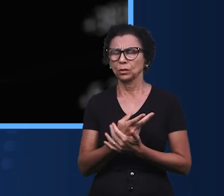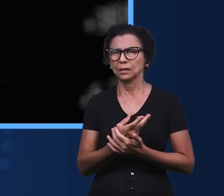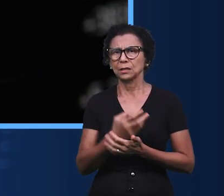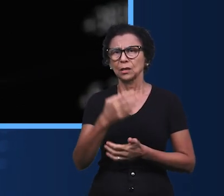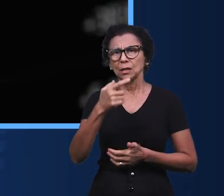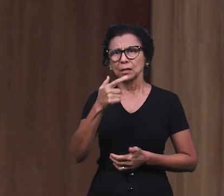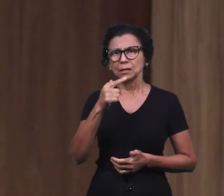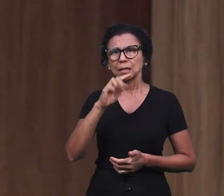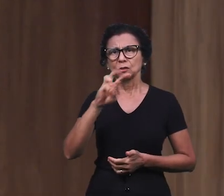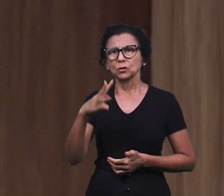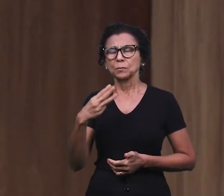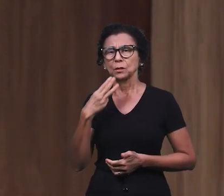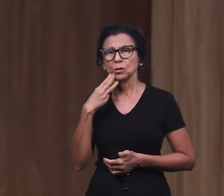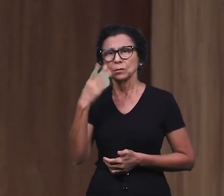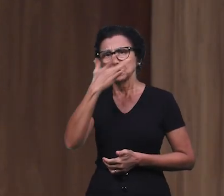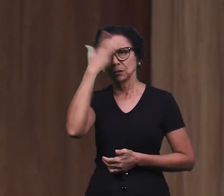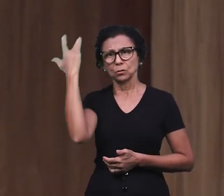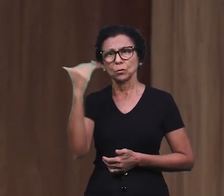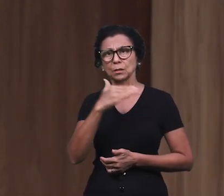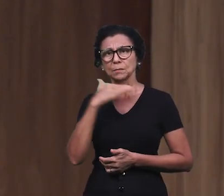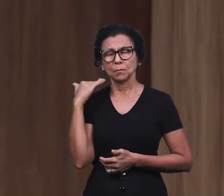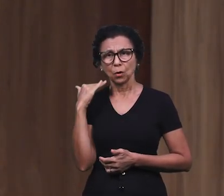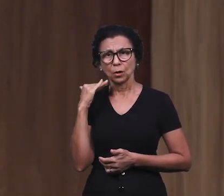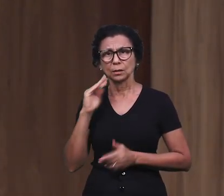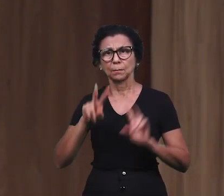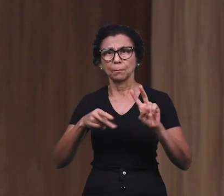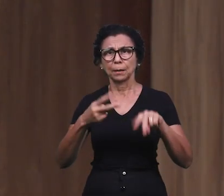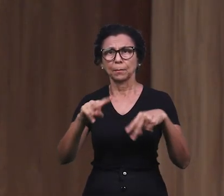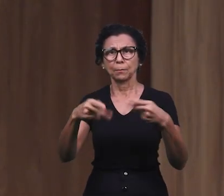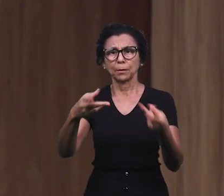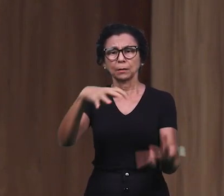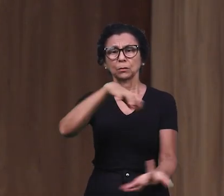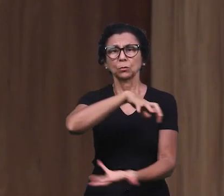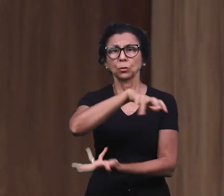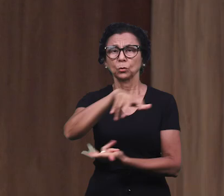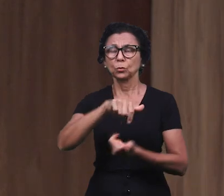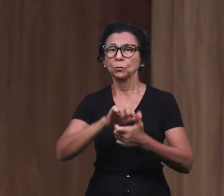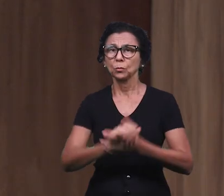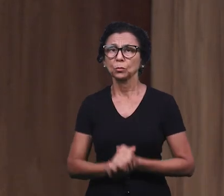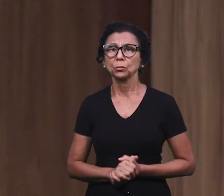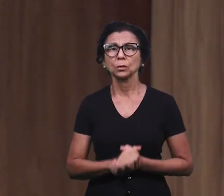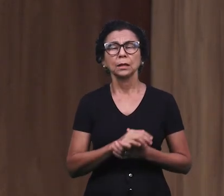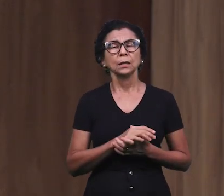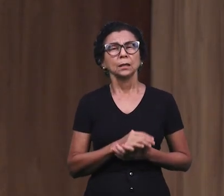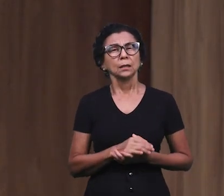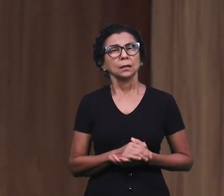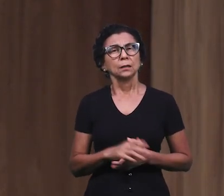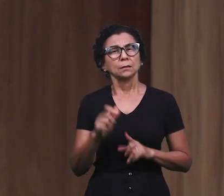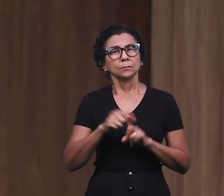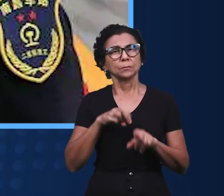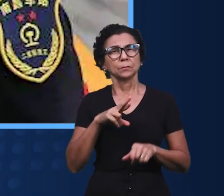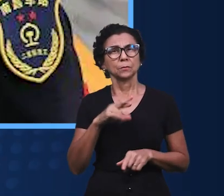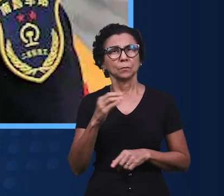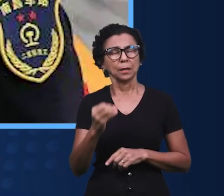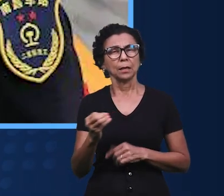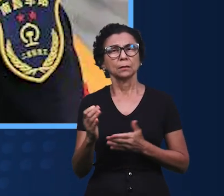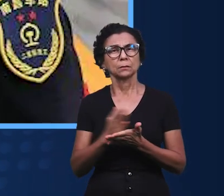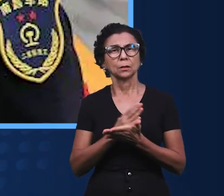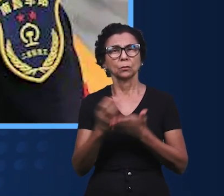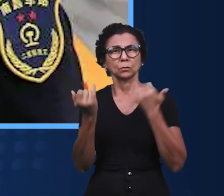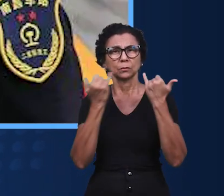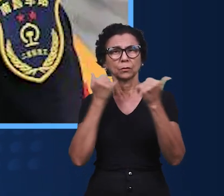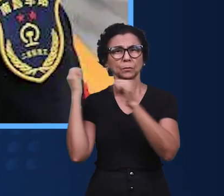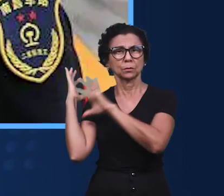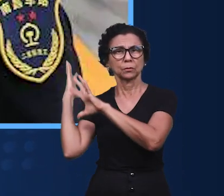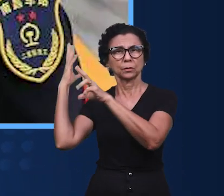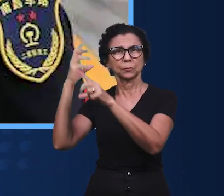todo o mundo. Diversos jornais publicaram reportagens relembrando a pandemia neste mês de março. A BBC News